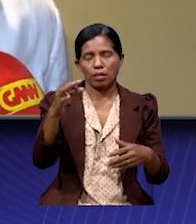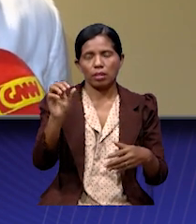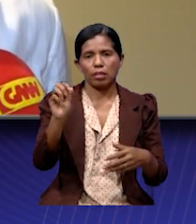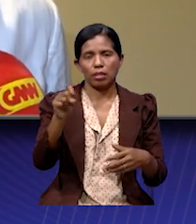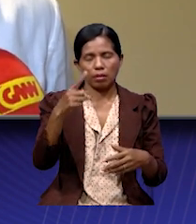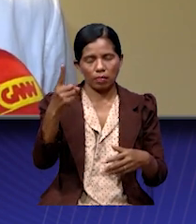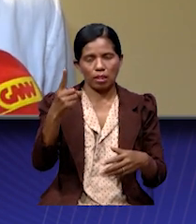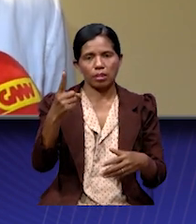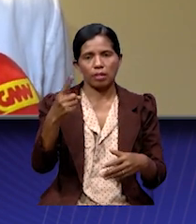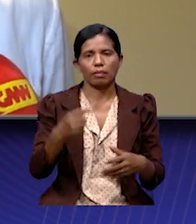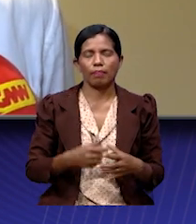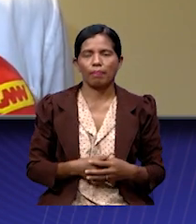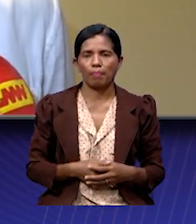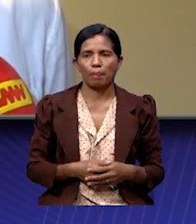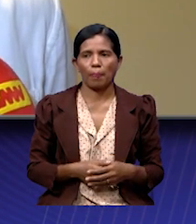batira agora